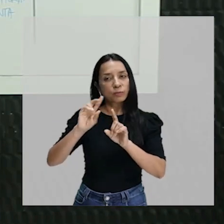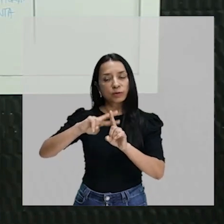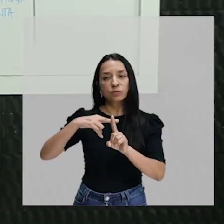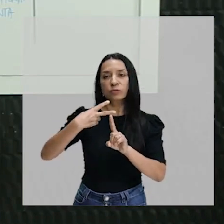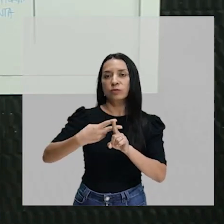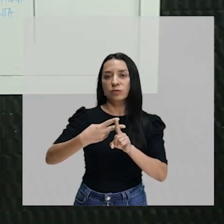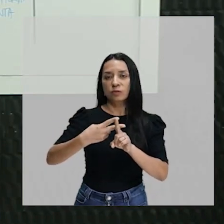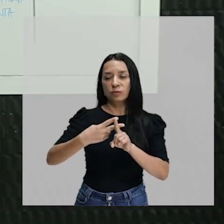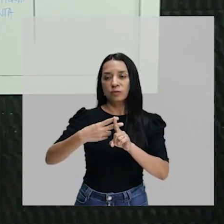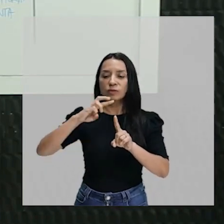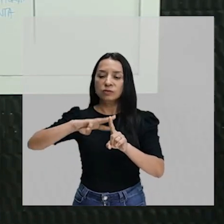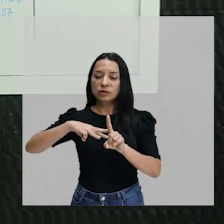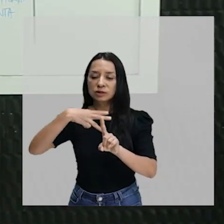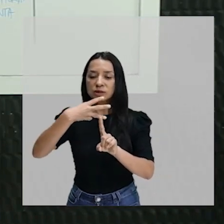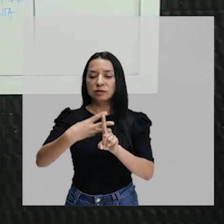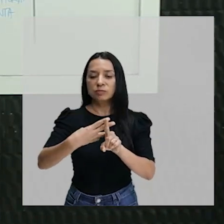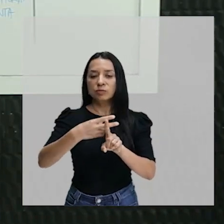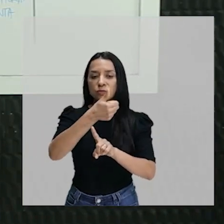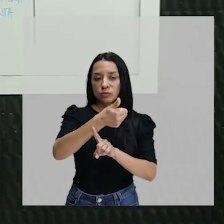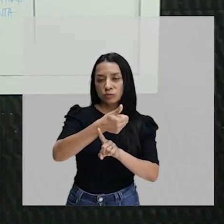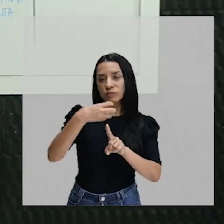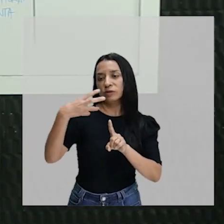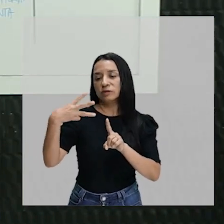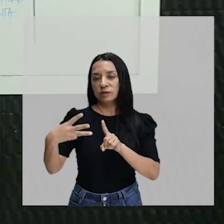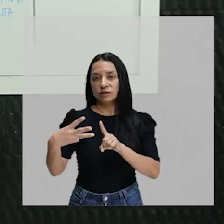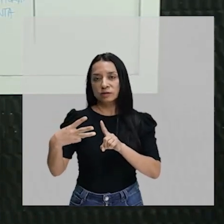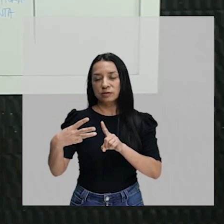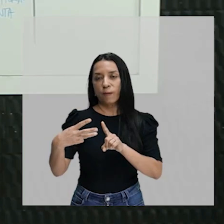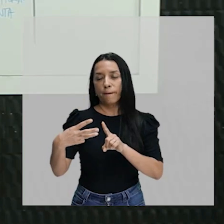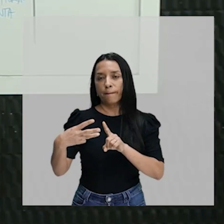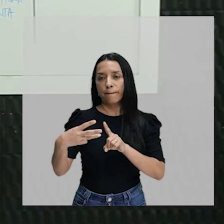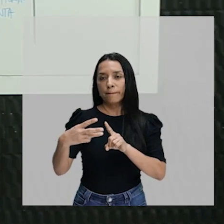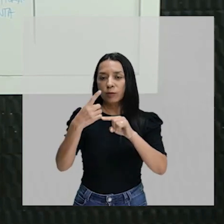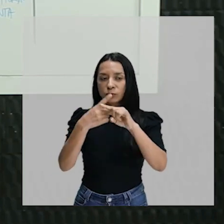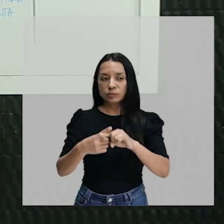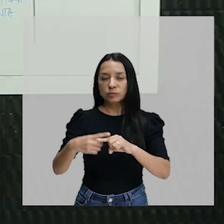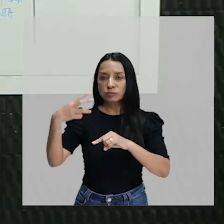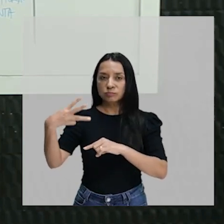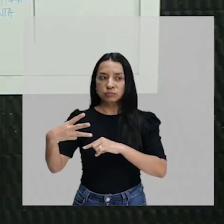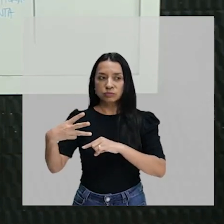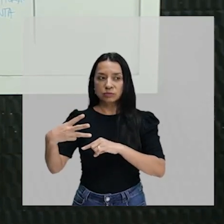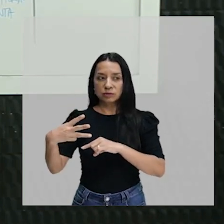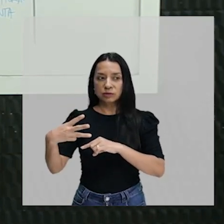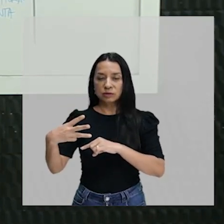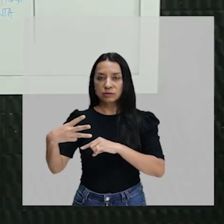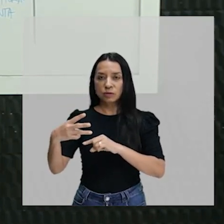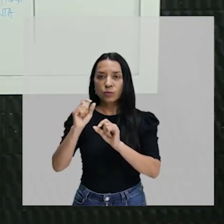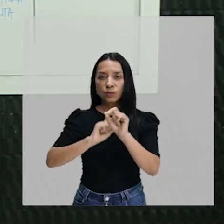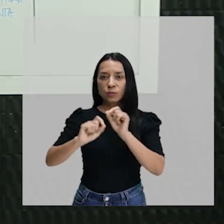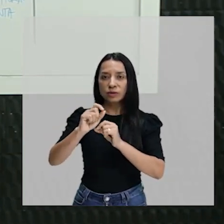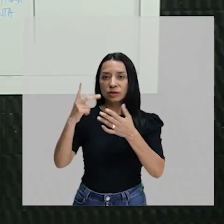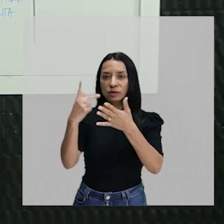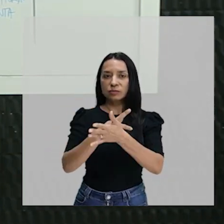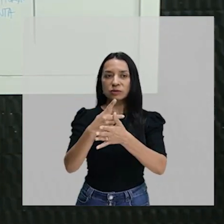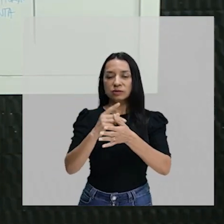eu tripliquei de um para três multipliquei o tempo por três o que que